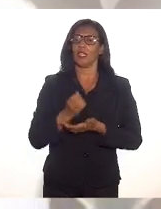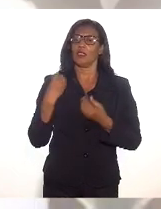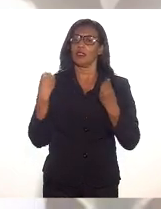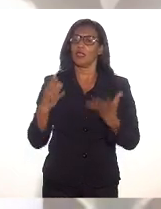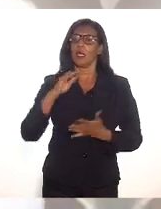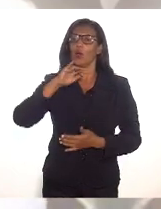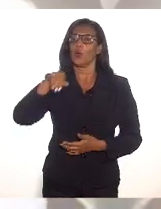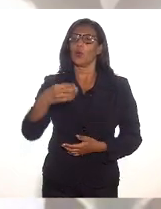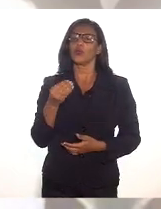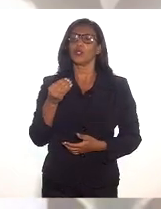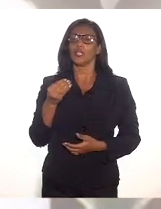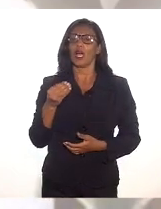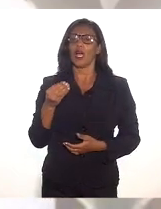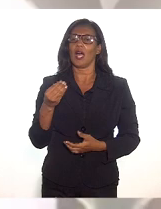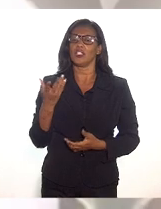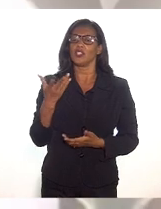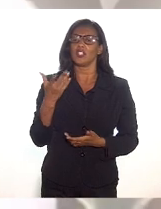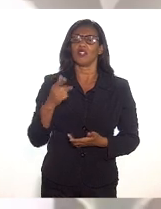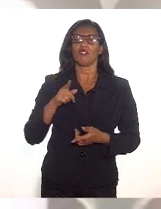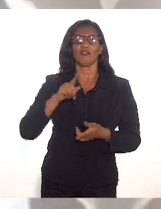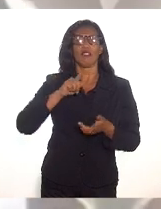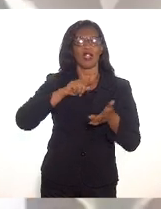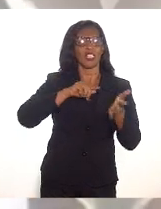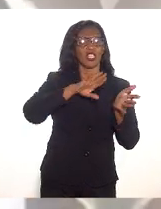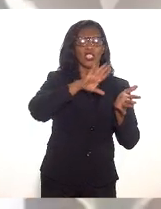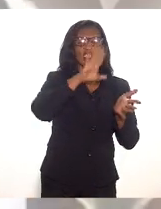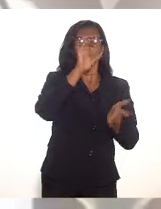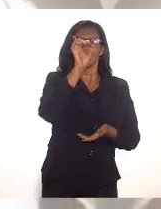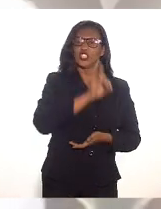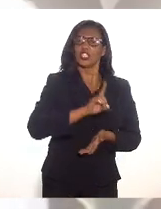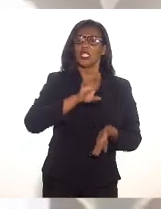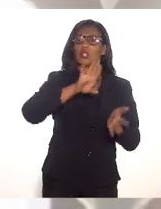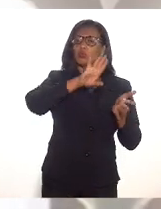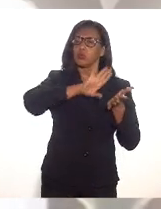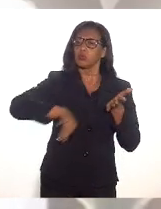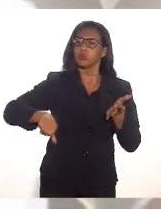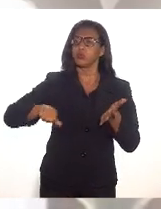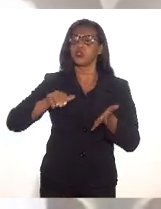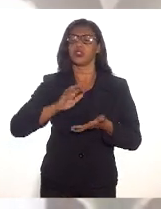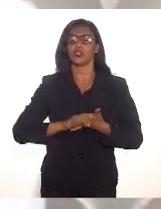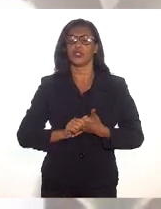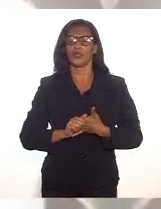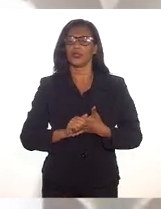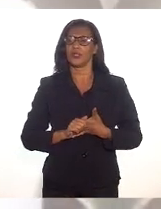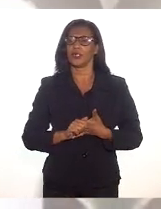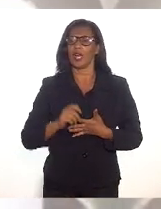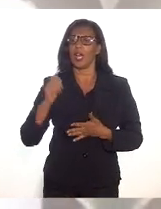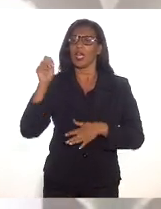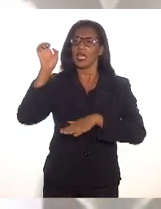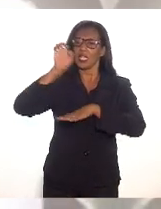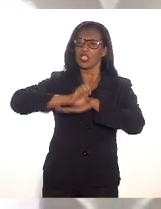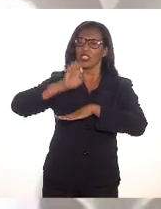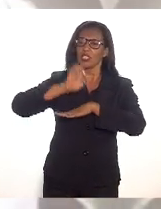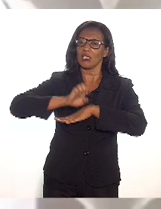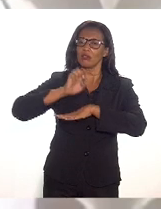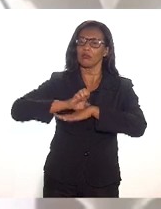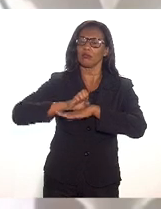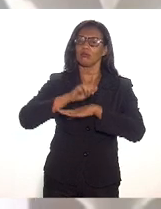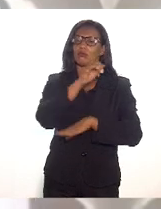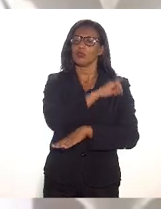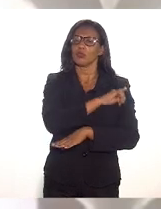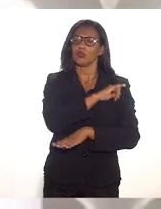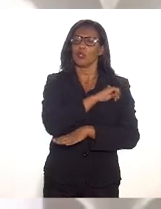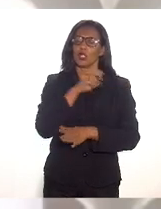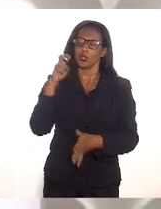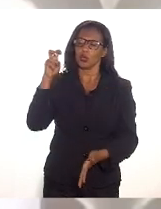concurso público, caçar direito de servidor e colocar cada vez mais o Estado do Rio de Janeiro